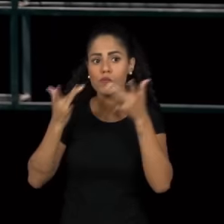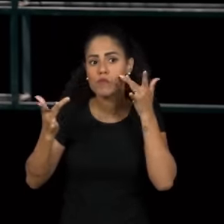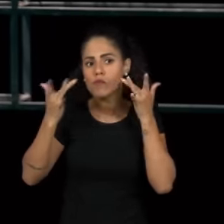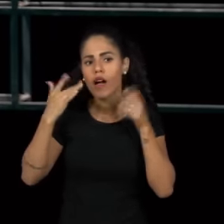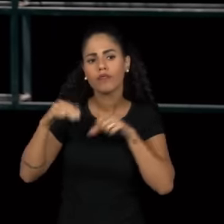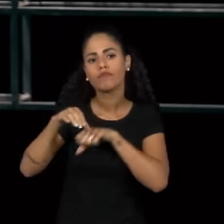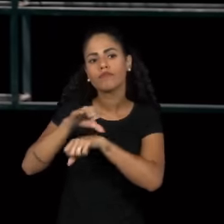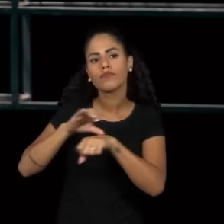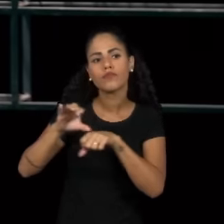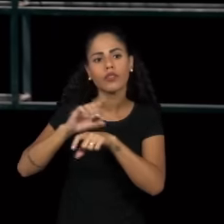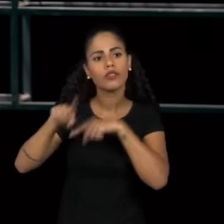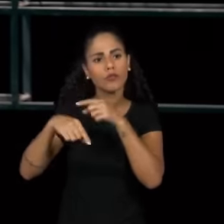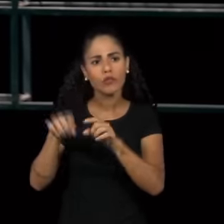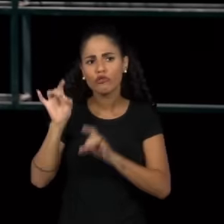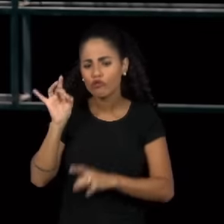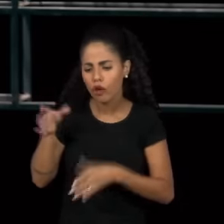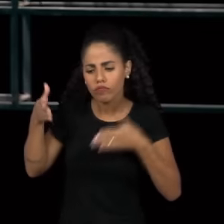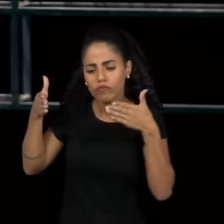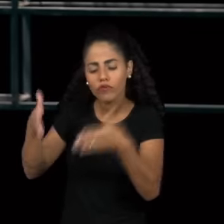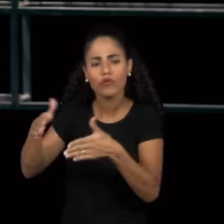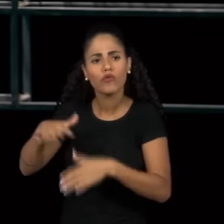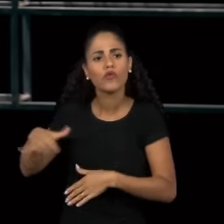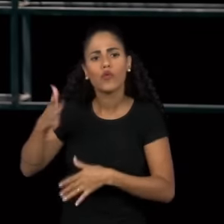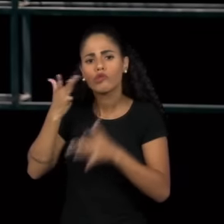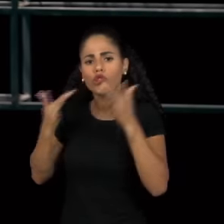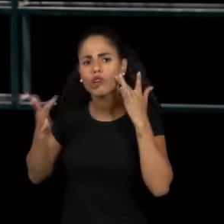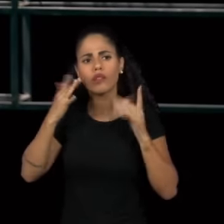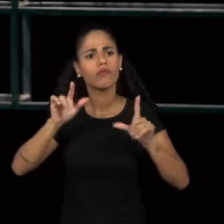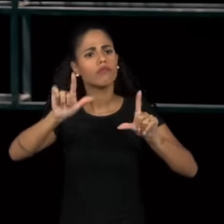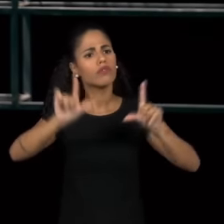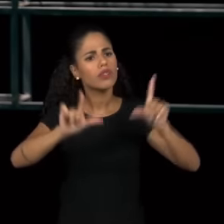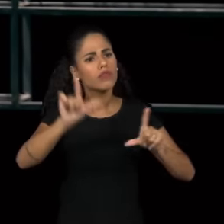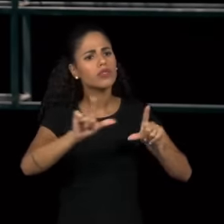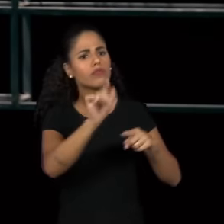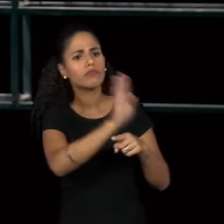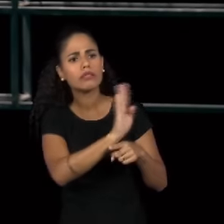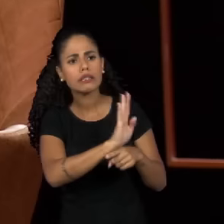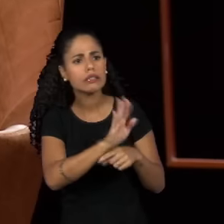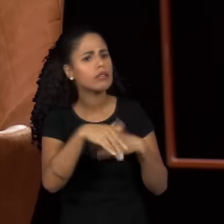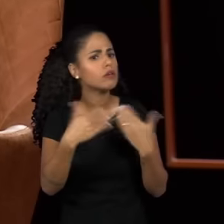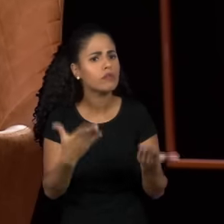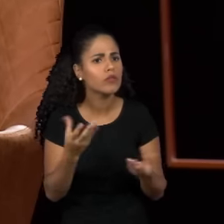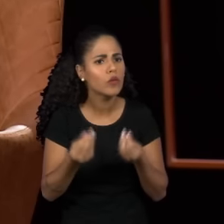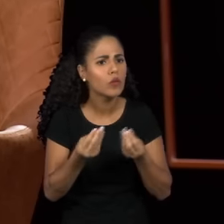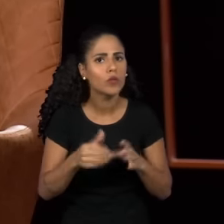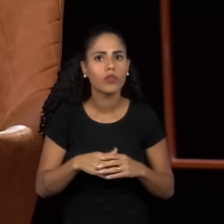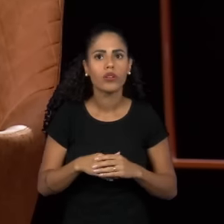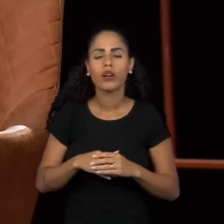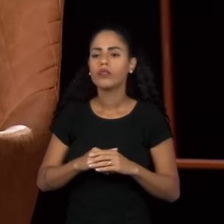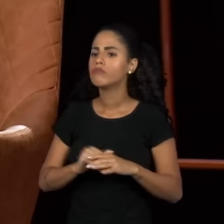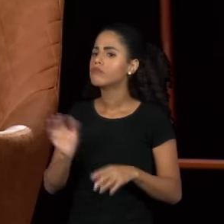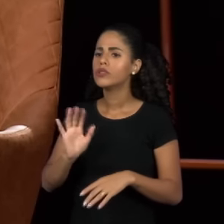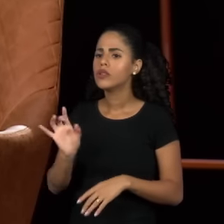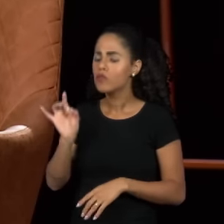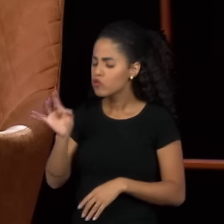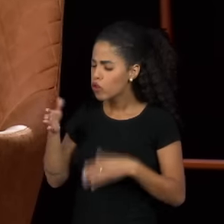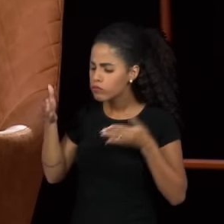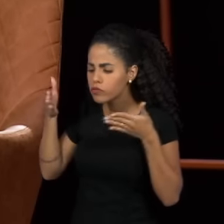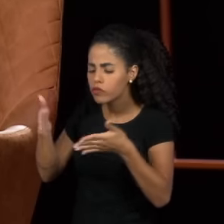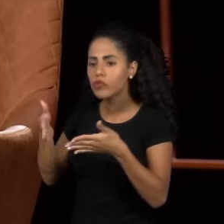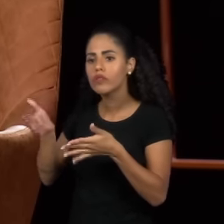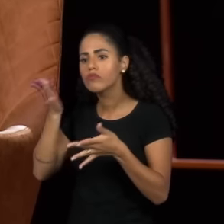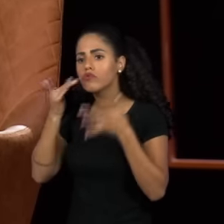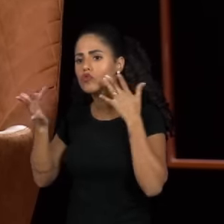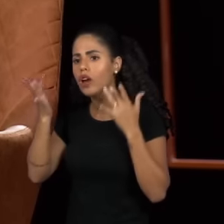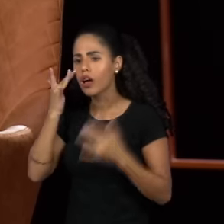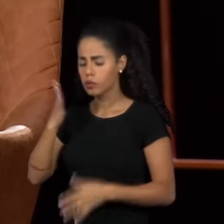um bom tempo fazendo só teatro. A televisão e o cinema não estavam nos seus planos? Não, porque eu vivia